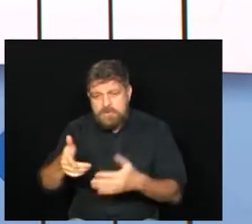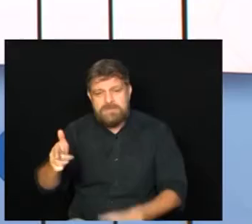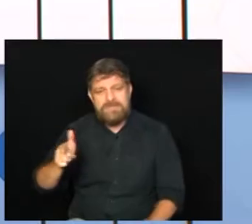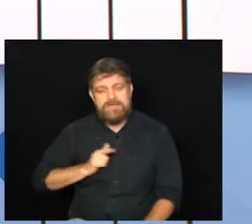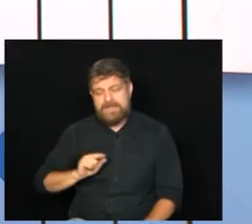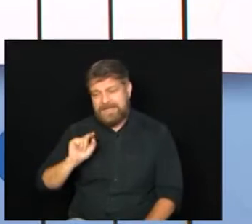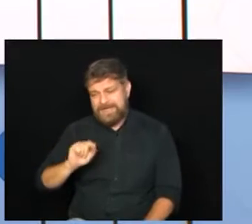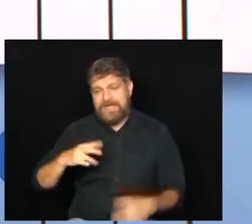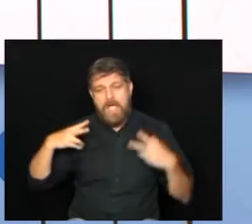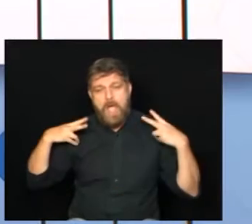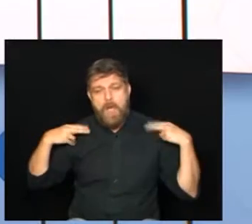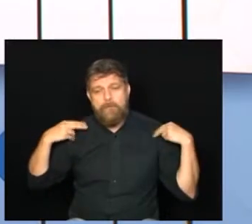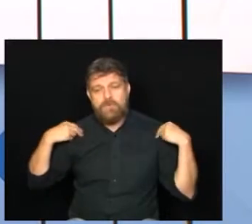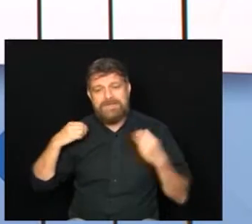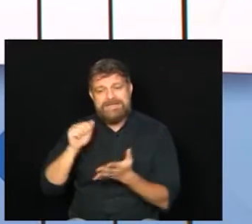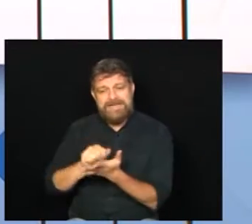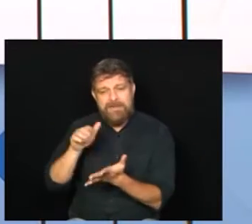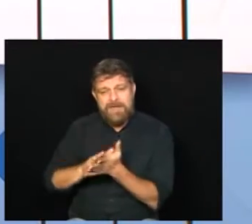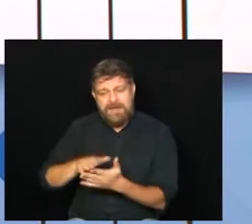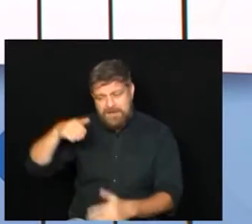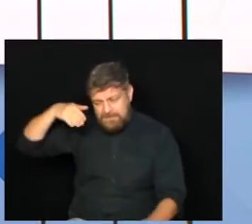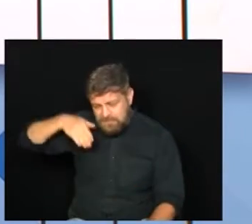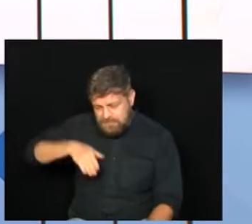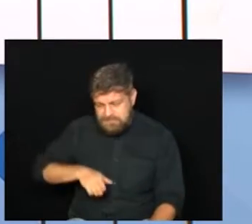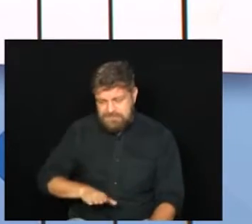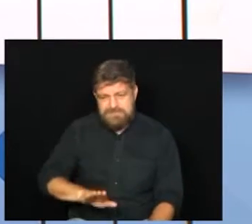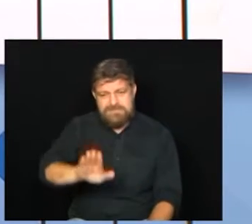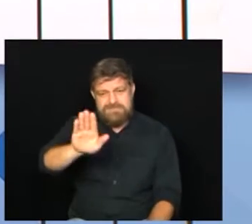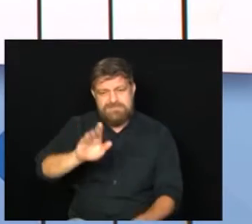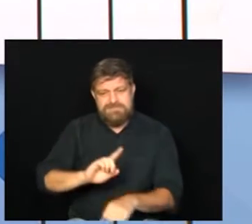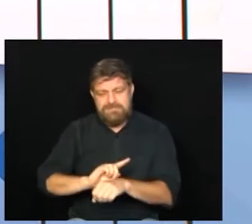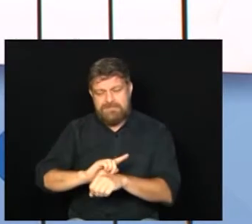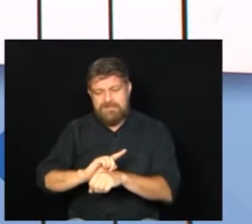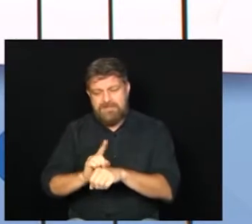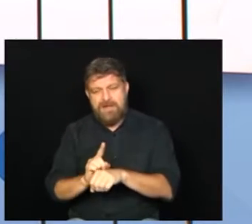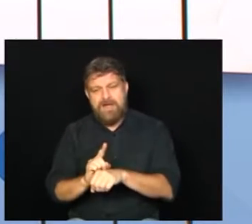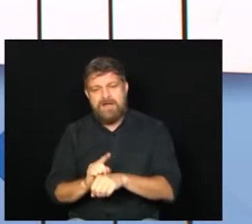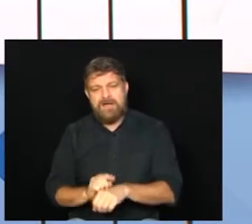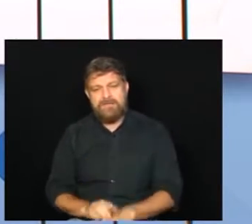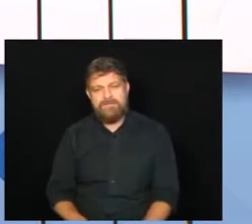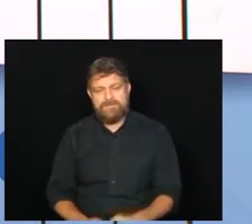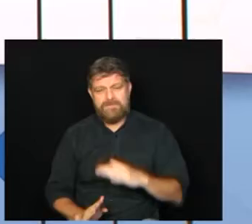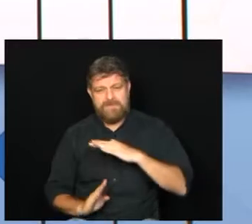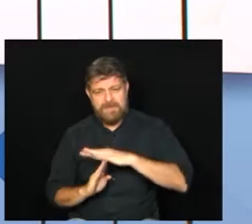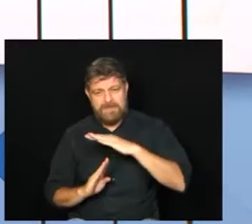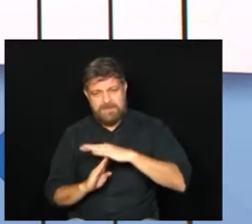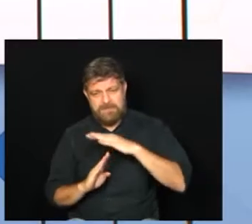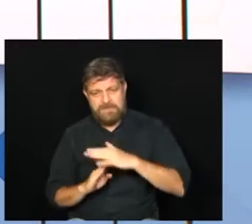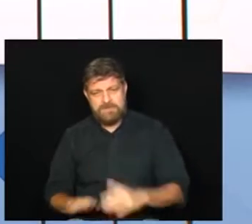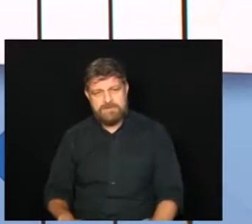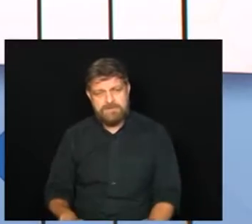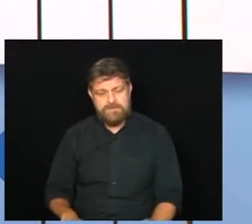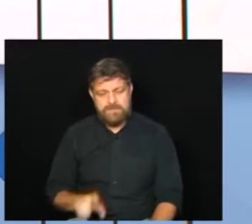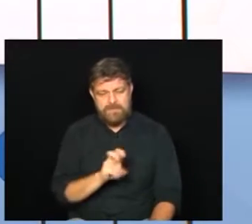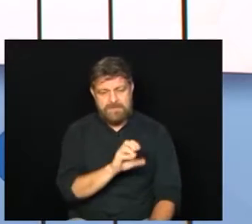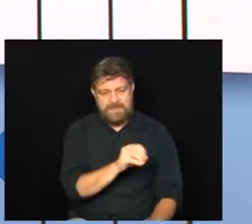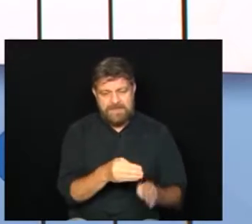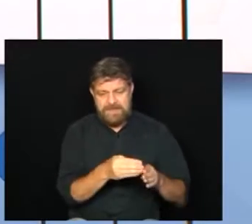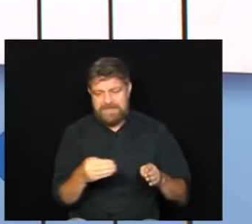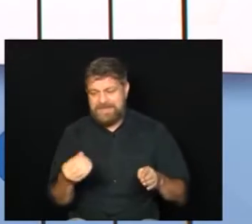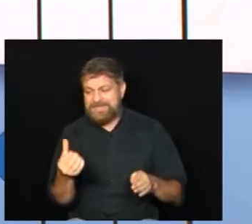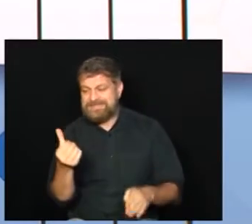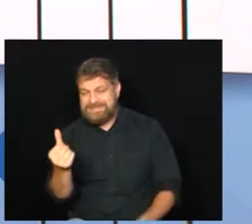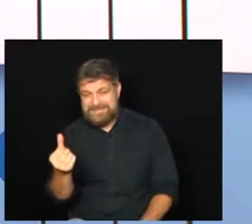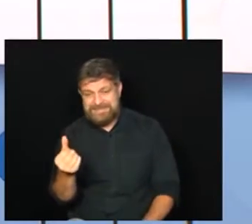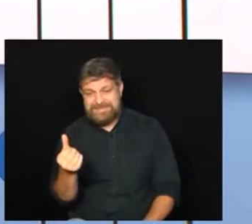contempla os motoristas penalizados por transitar em velocidade superior à máxima permitida entre 50 e 60